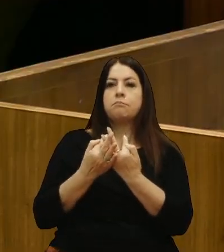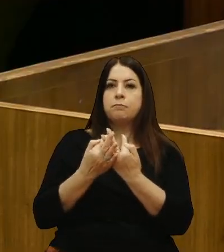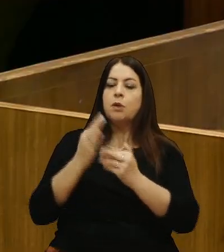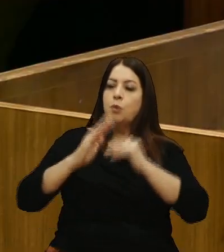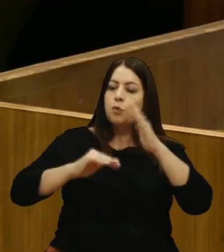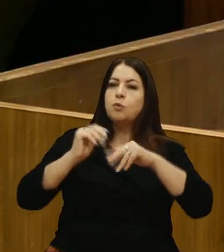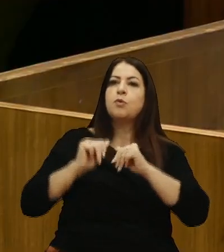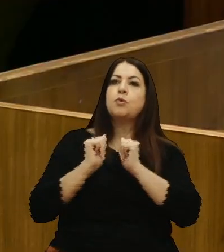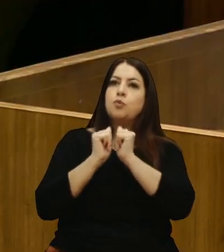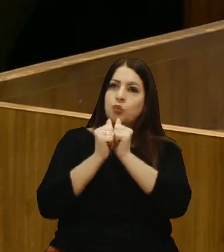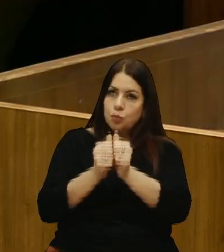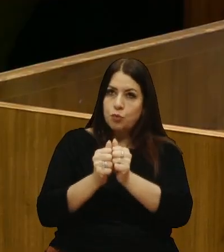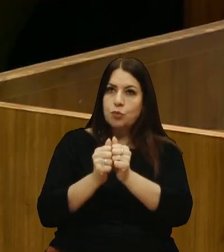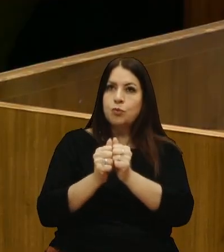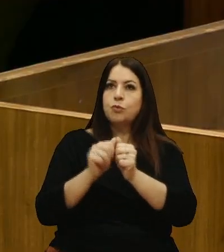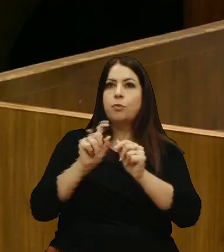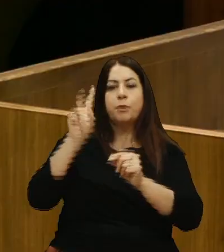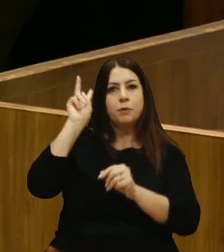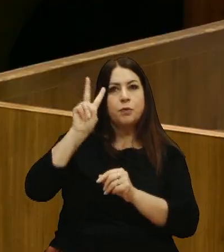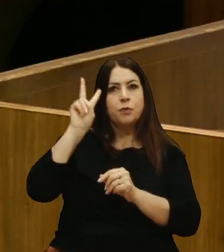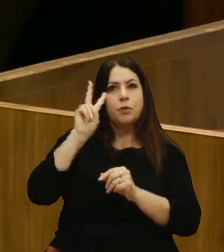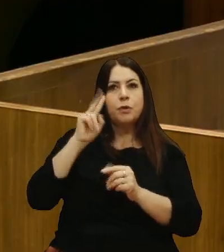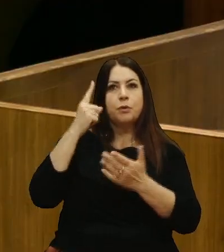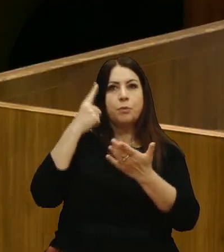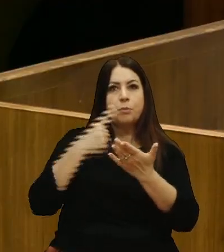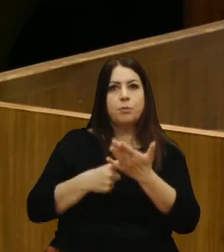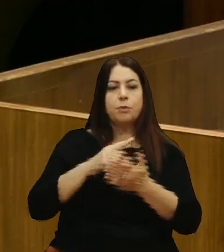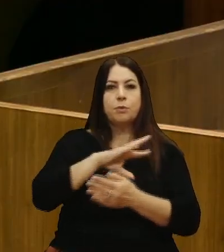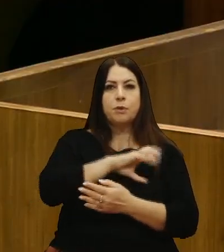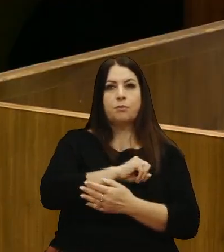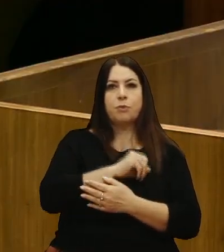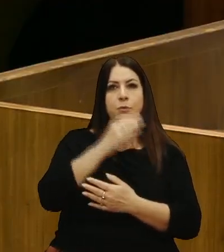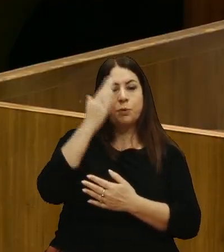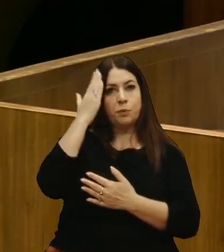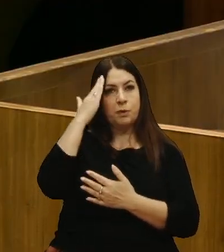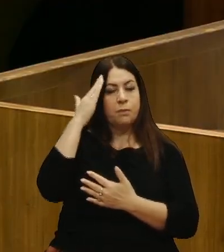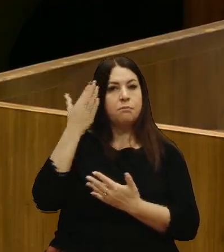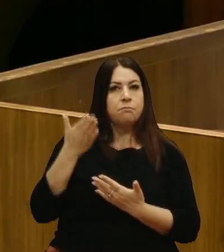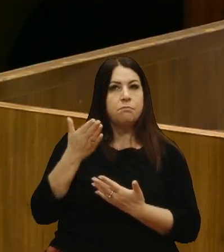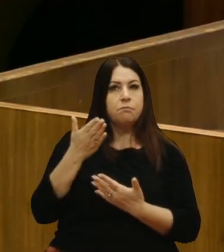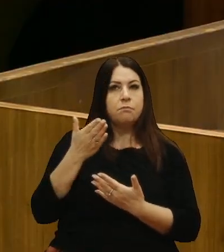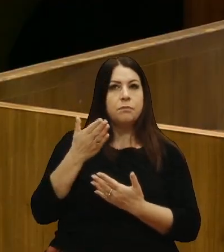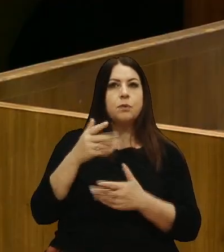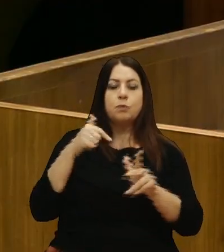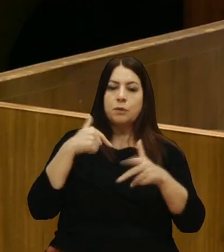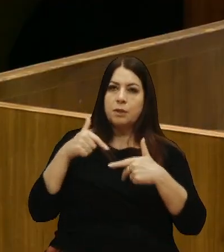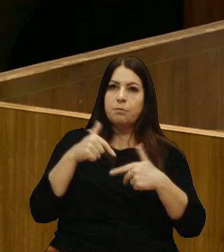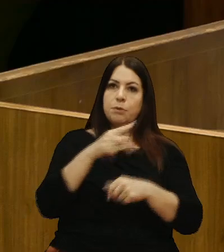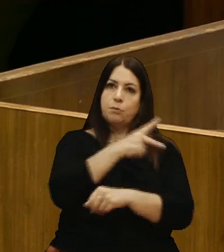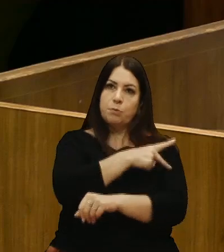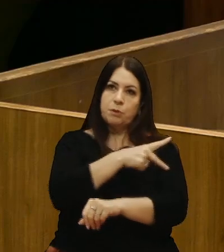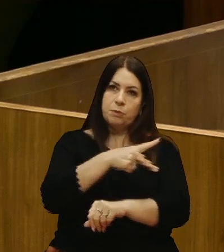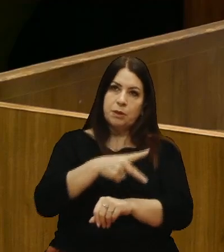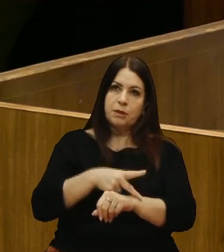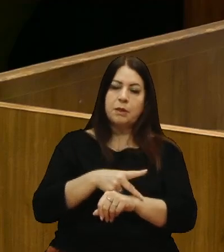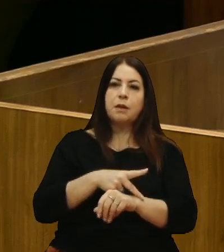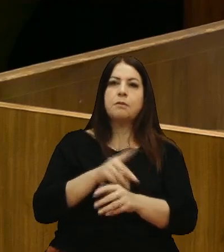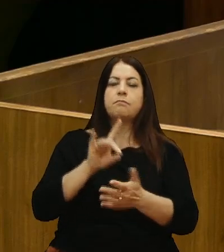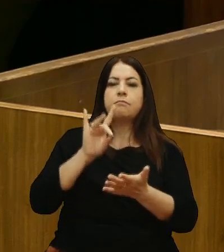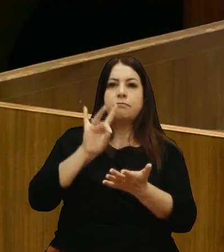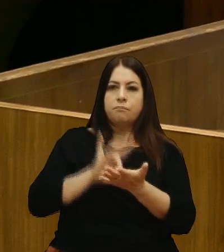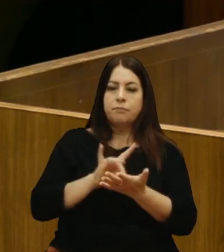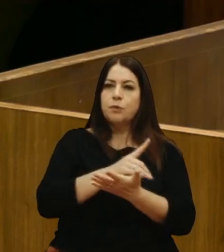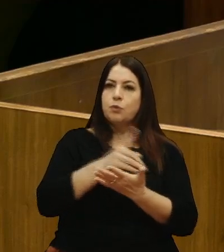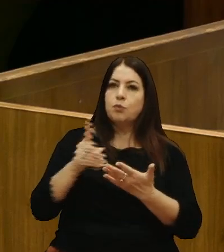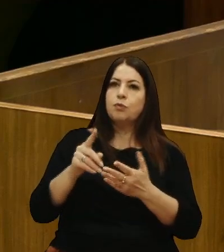constroem juntos uma história de compromisso e amor pelo saber. Com um trabalho pedagógico sólido,